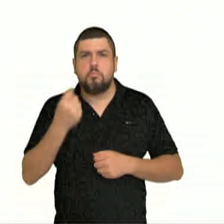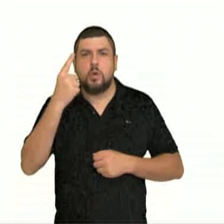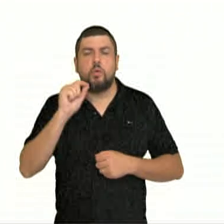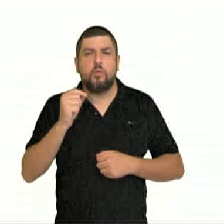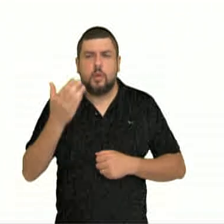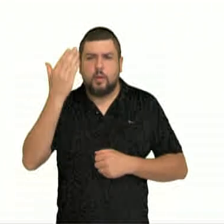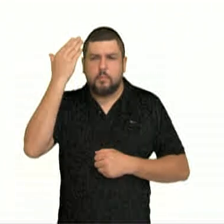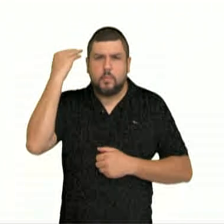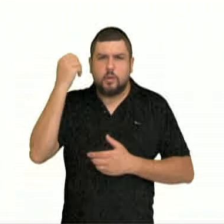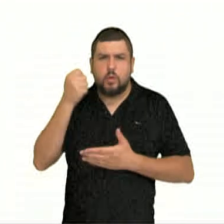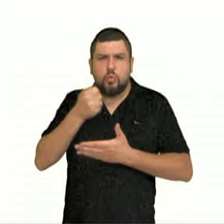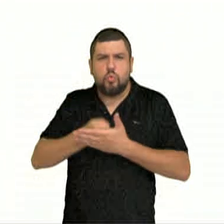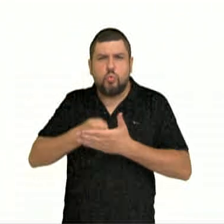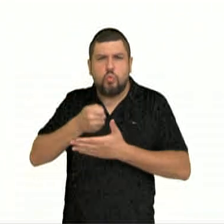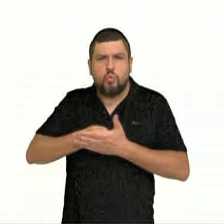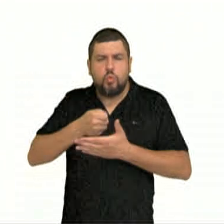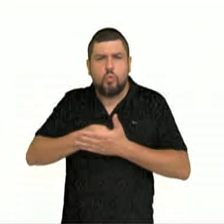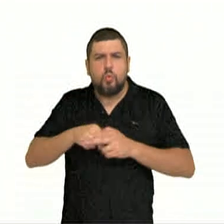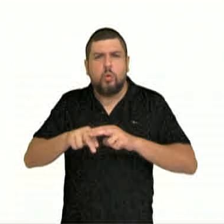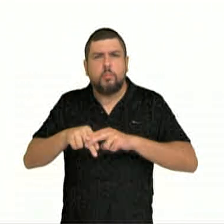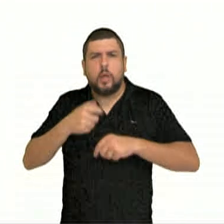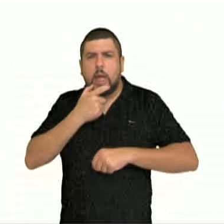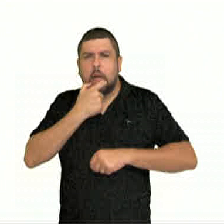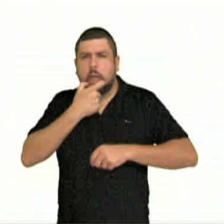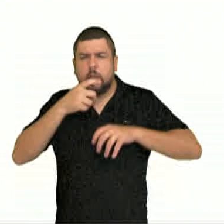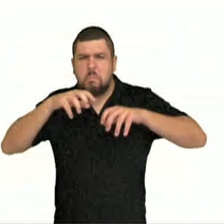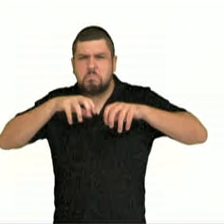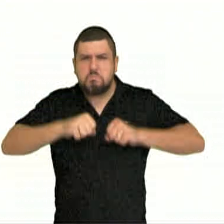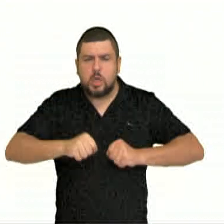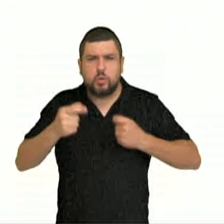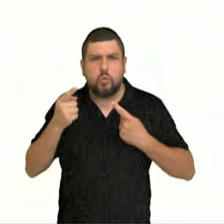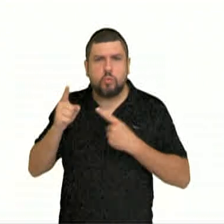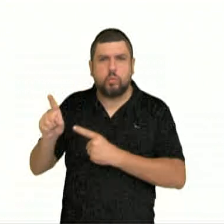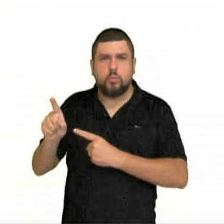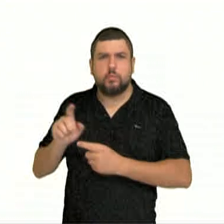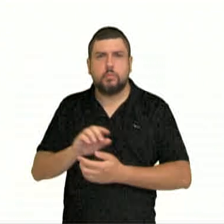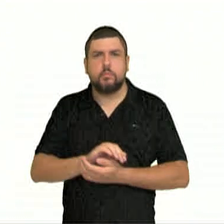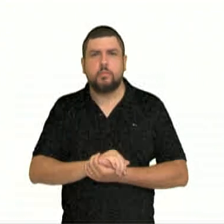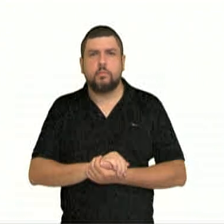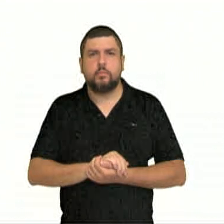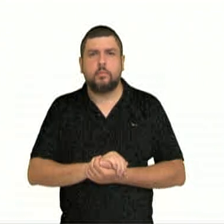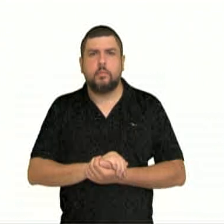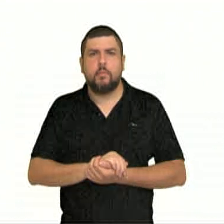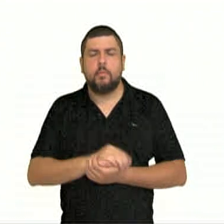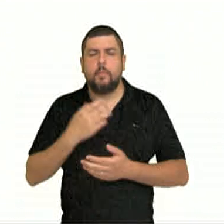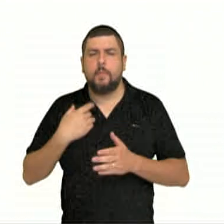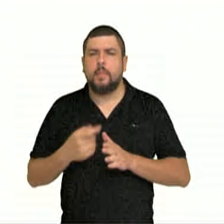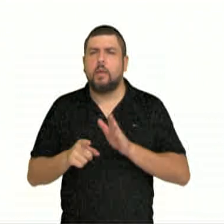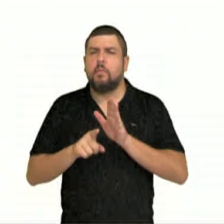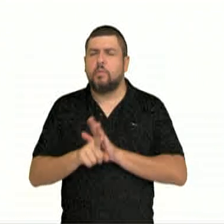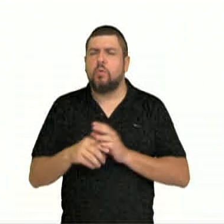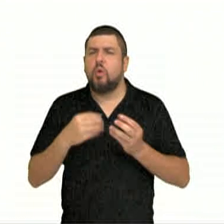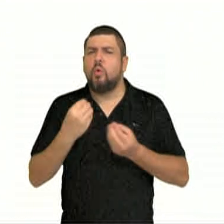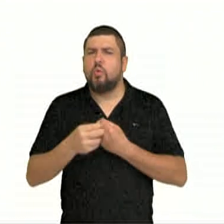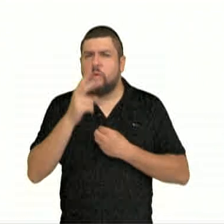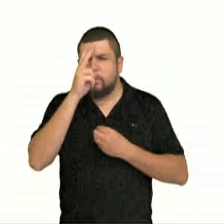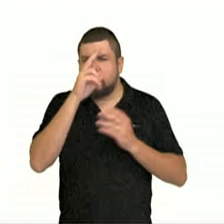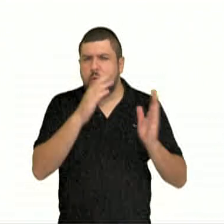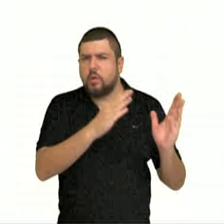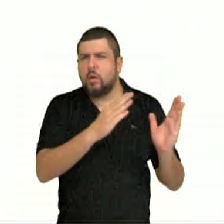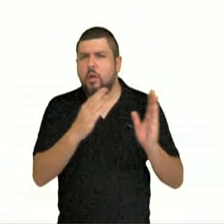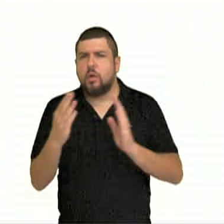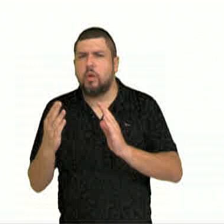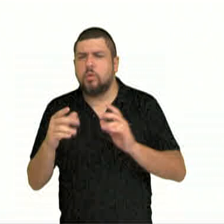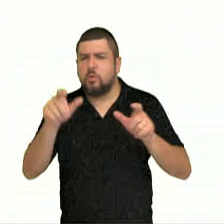luta pela liberdade da ex-colônia britânica. Pergunta: Como a história dos protagonistas é contada no